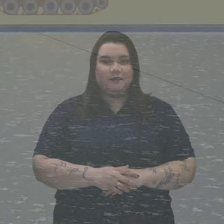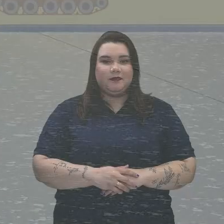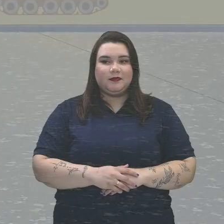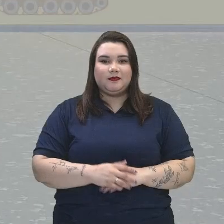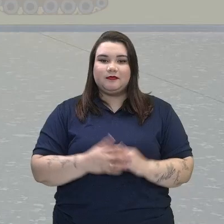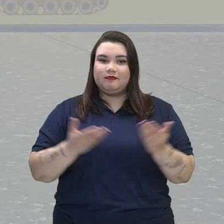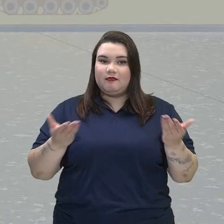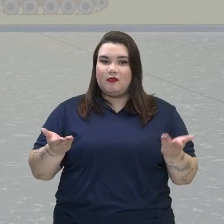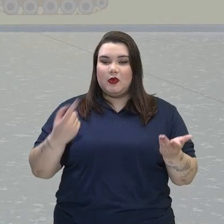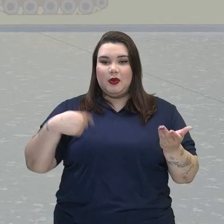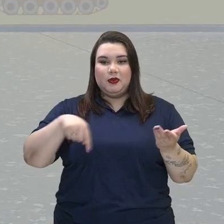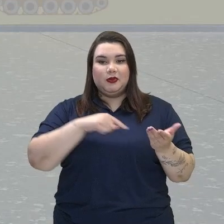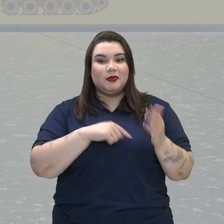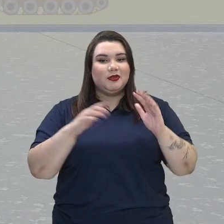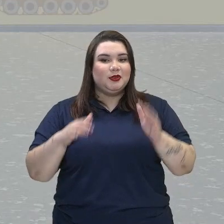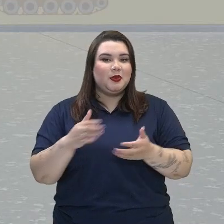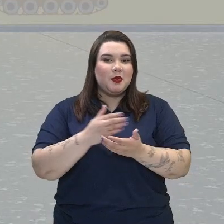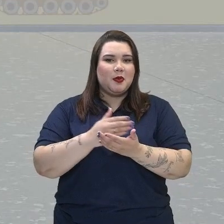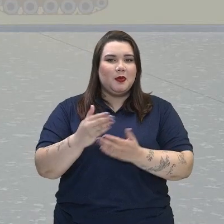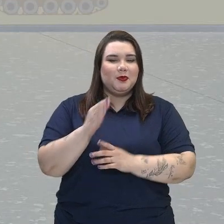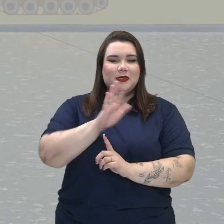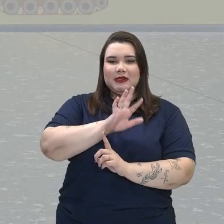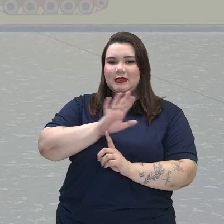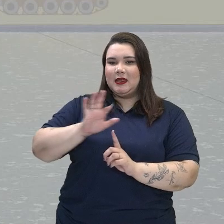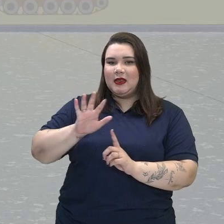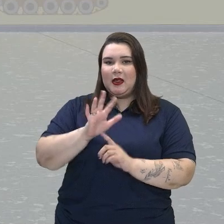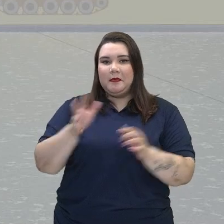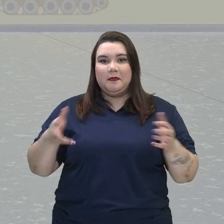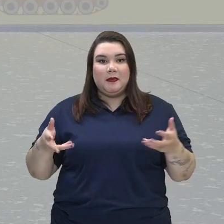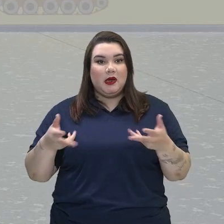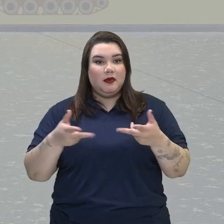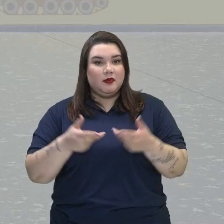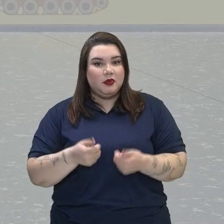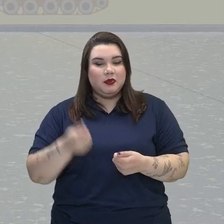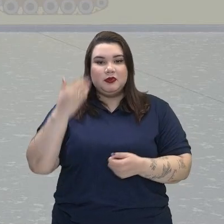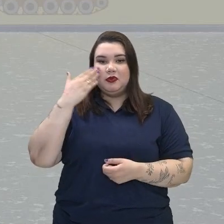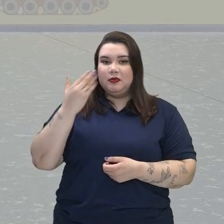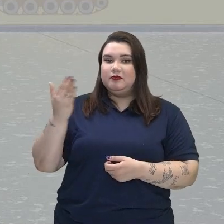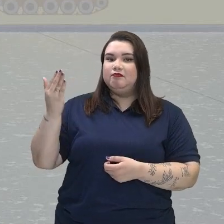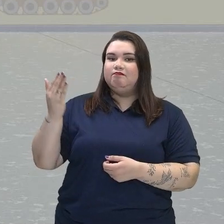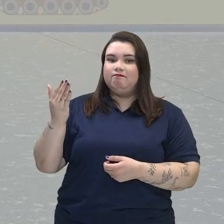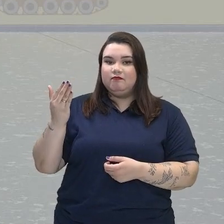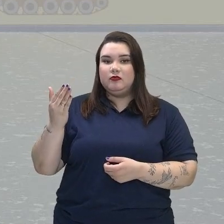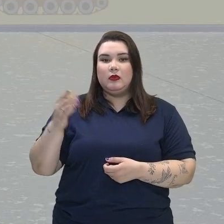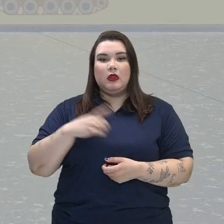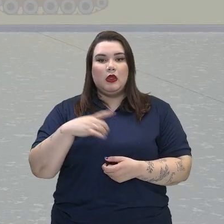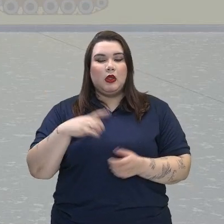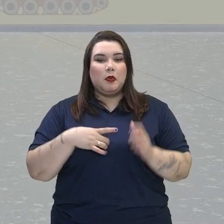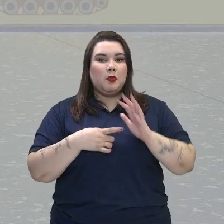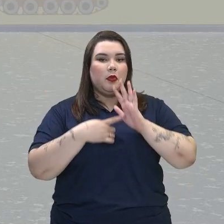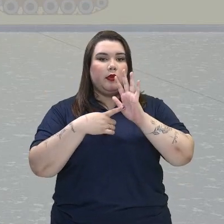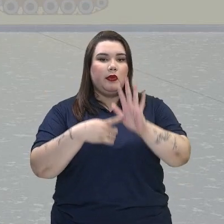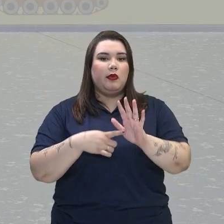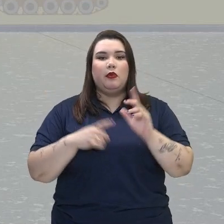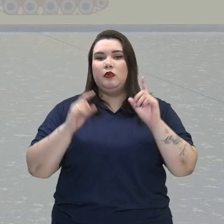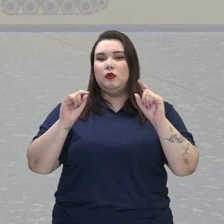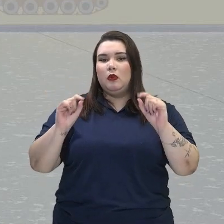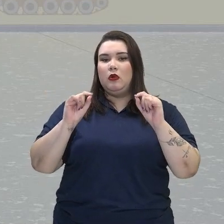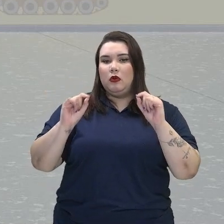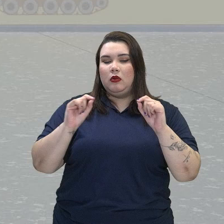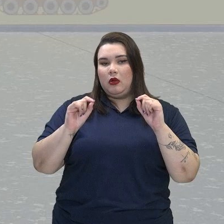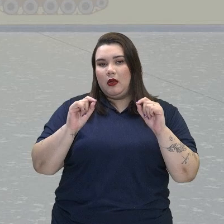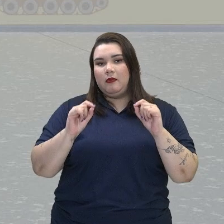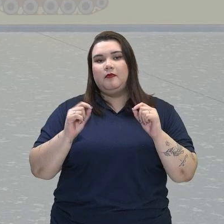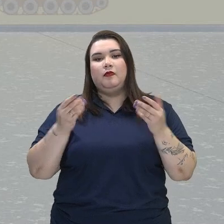E nós já iniciamos a nossa aula em um cenário que, como vocês observam, bastante emblemático. E ele sintetiza muito